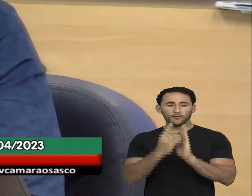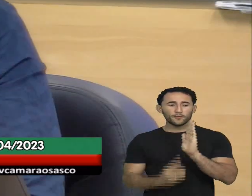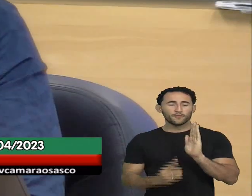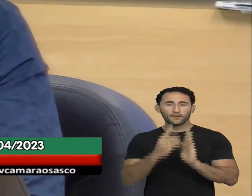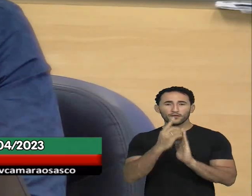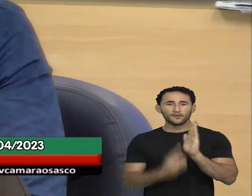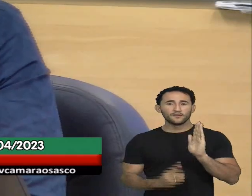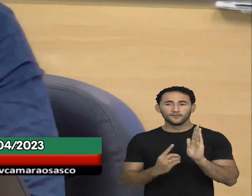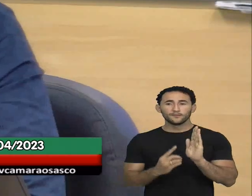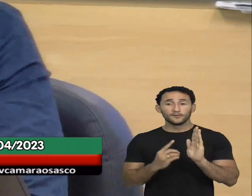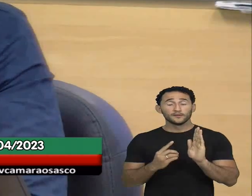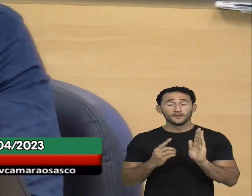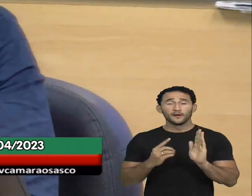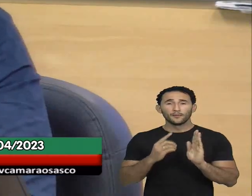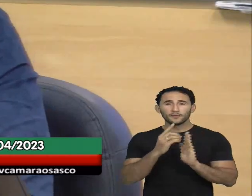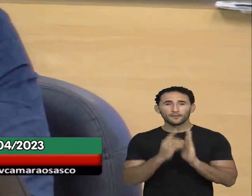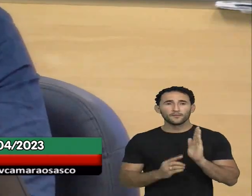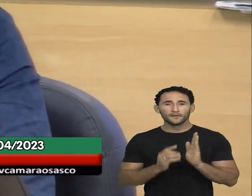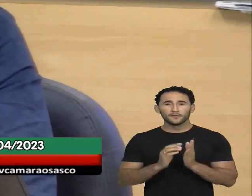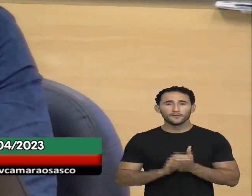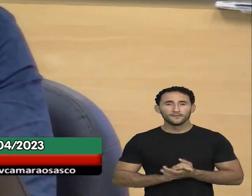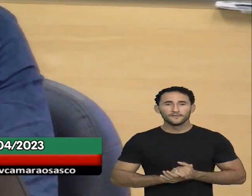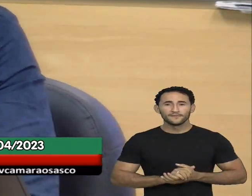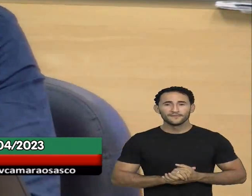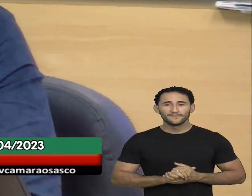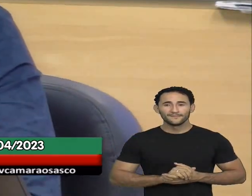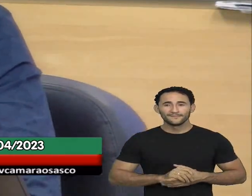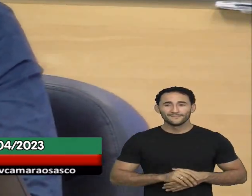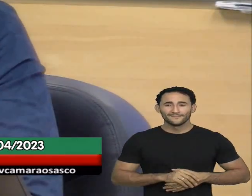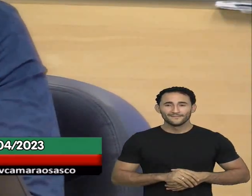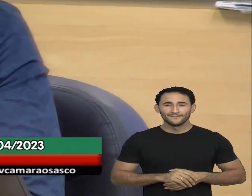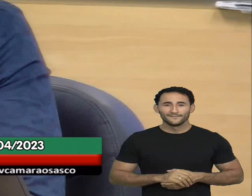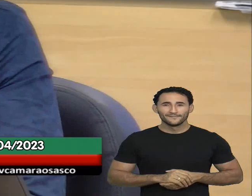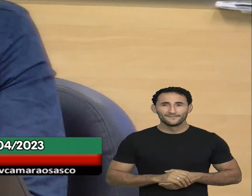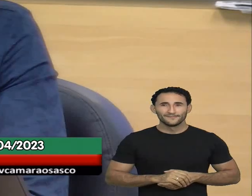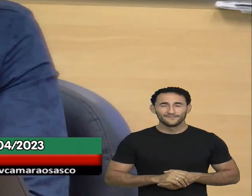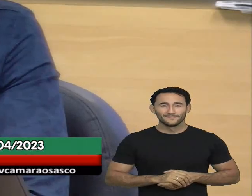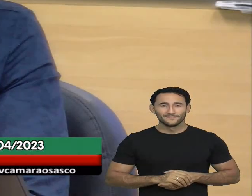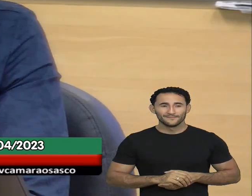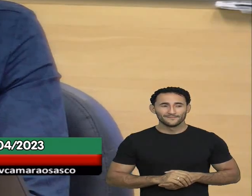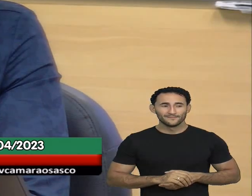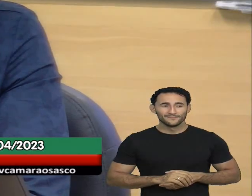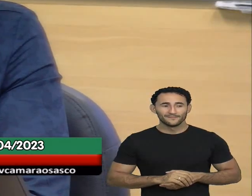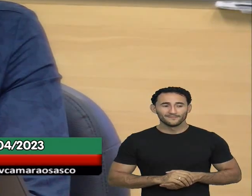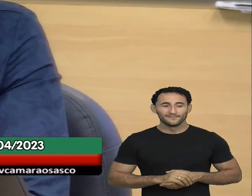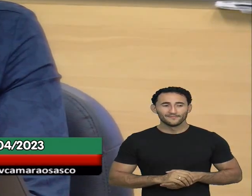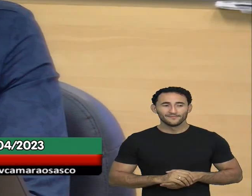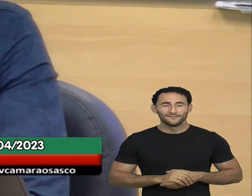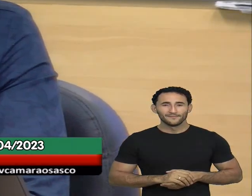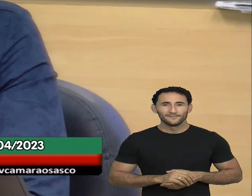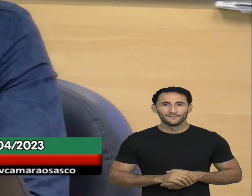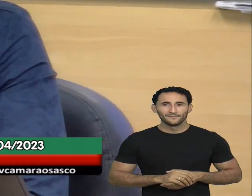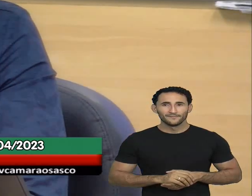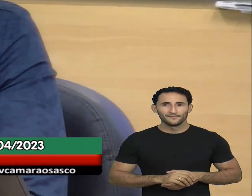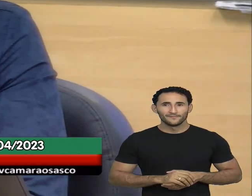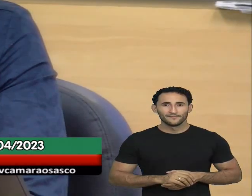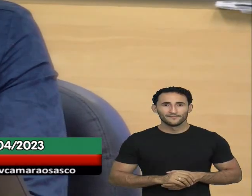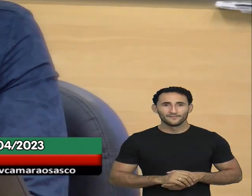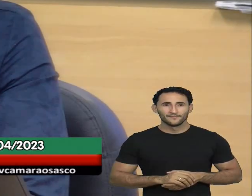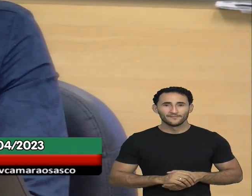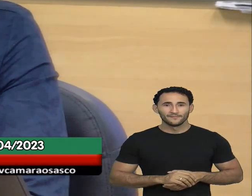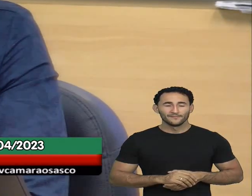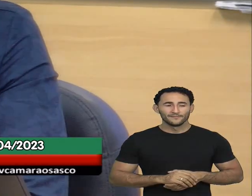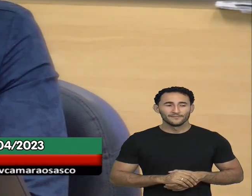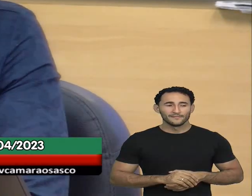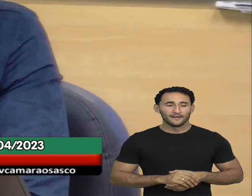tenho que agradecer primeiramente à vereadora Lúcia, né, que nos deu a oportunidade de estarmos aqui e falar um pouquinho do nosso serviço, né, da